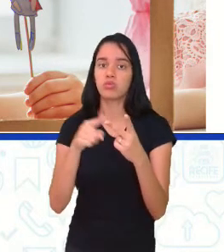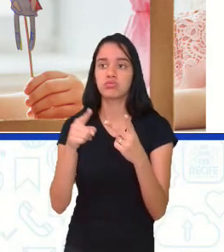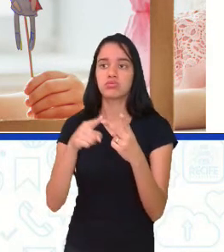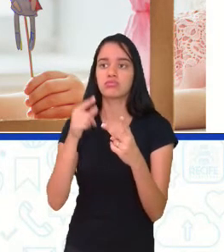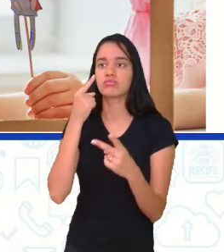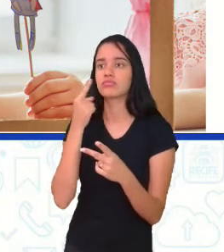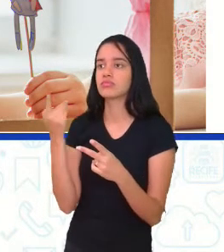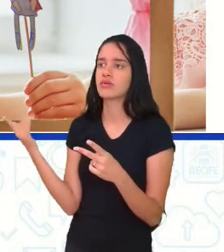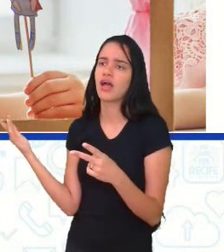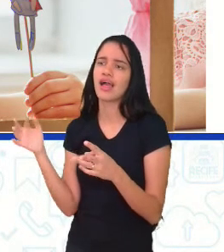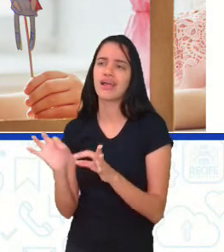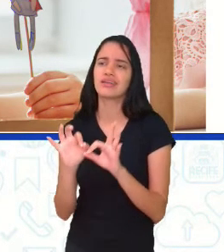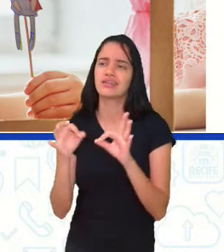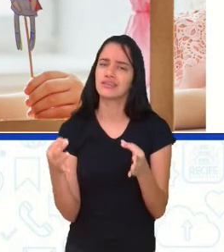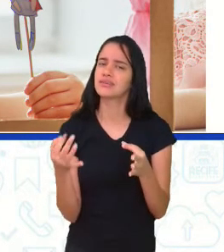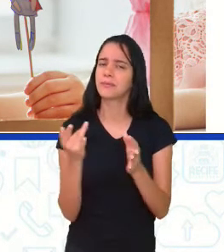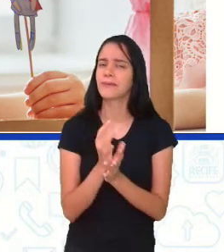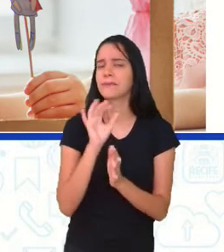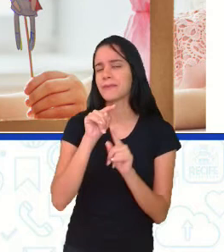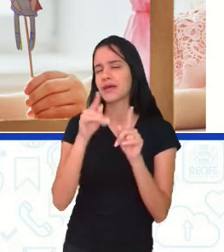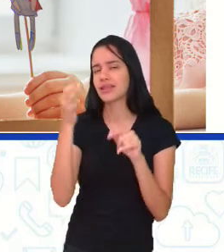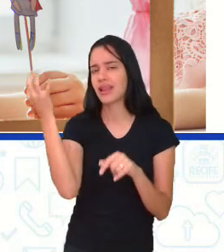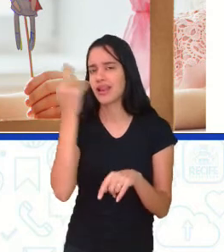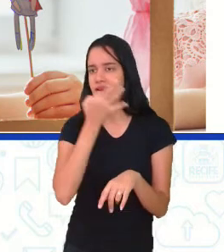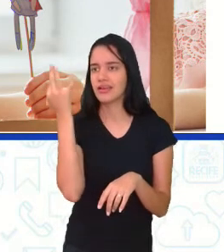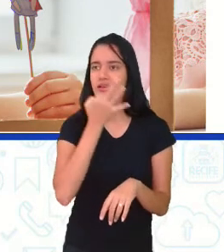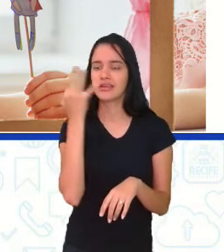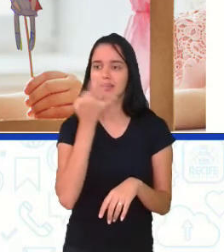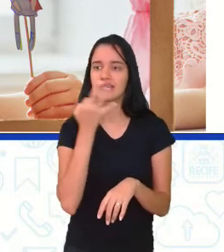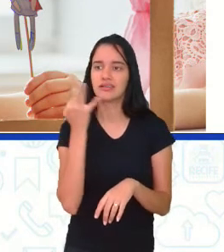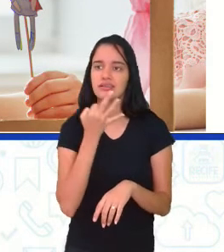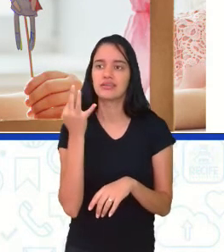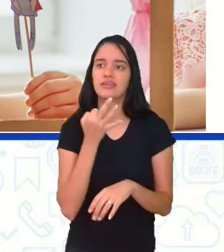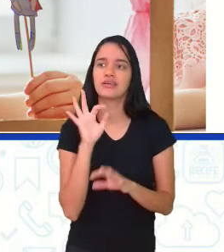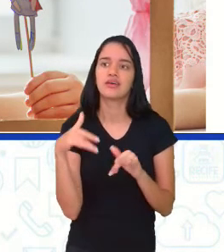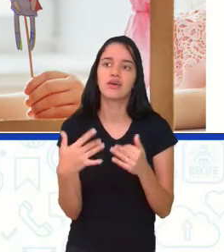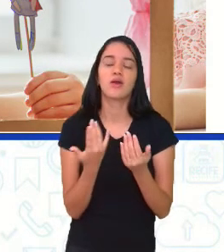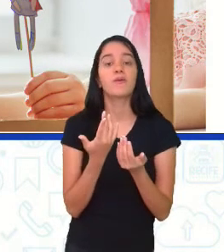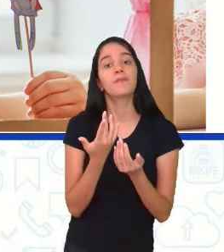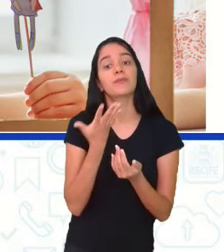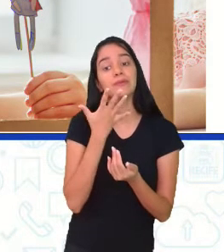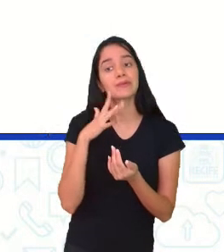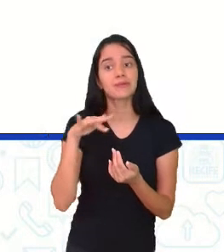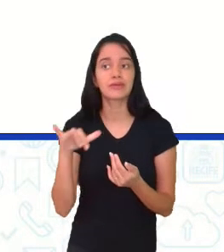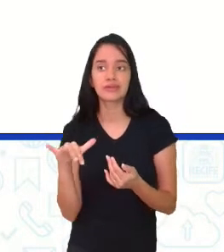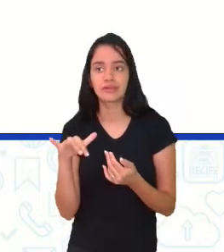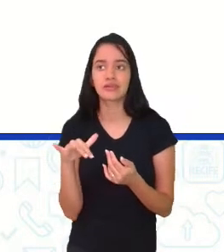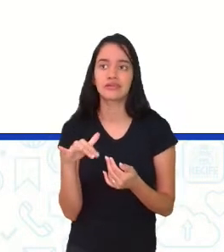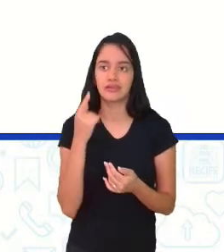aqui, muito simples, mas muito lindo, que contou a história, foi feito por uma criança.